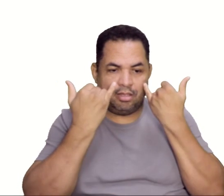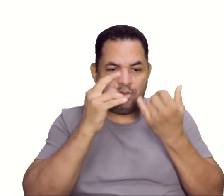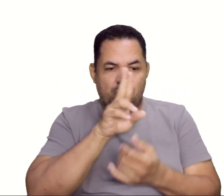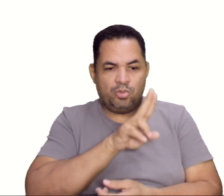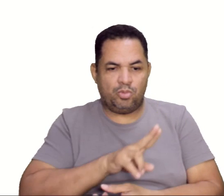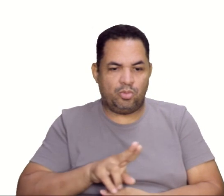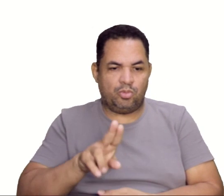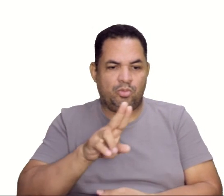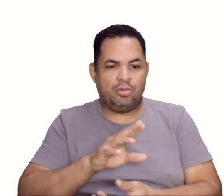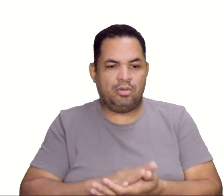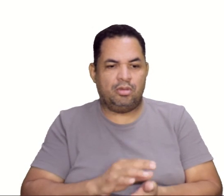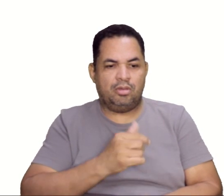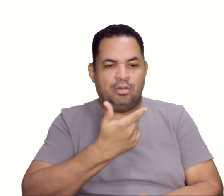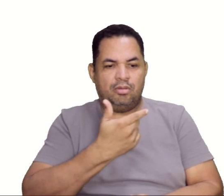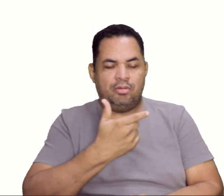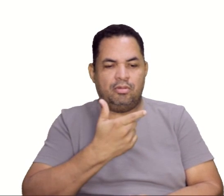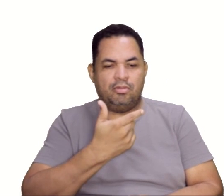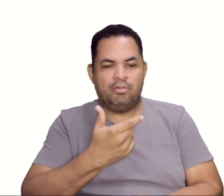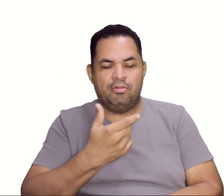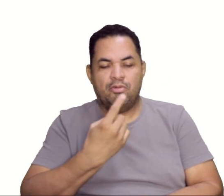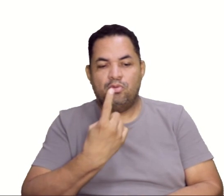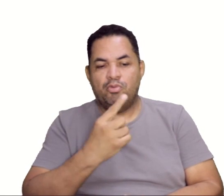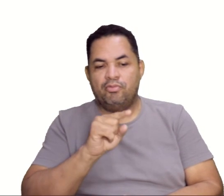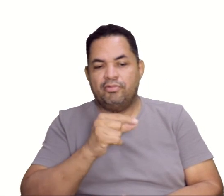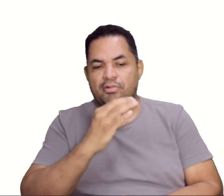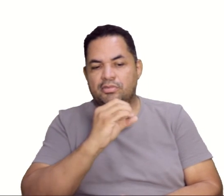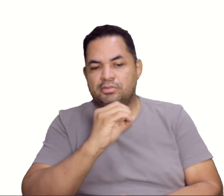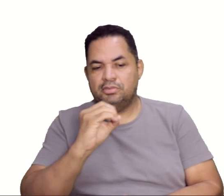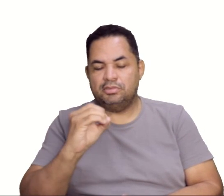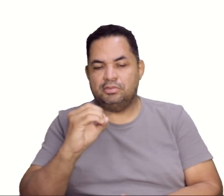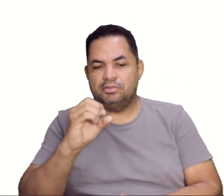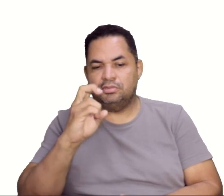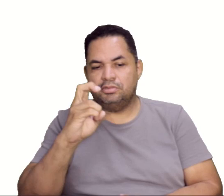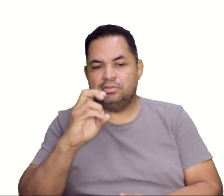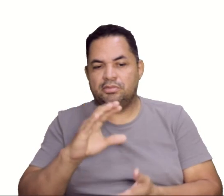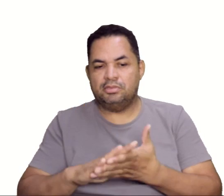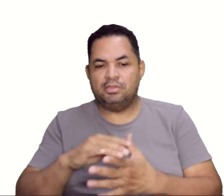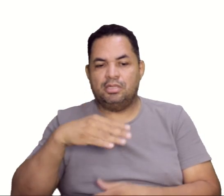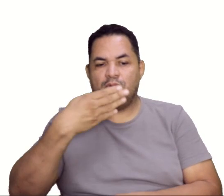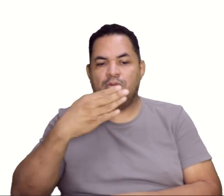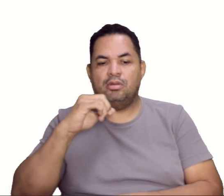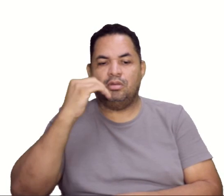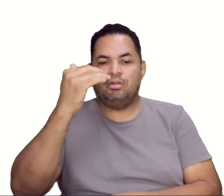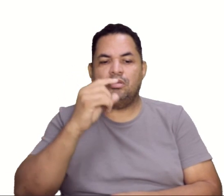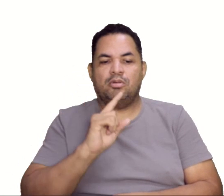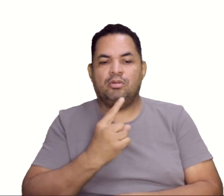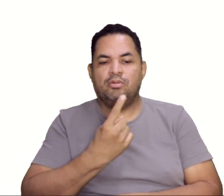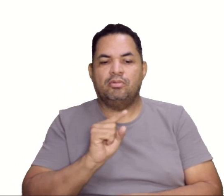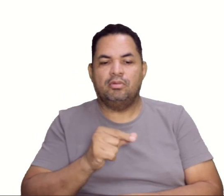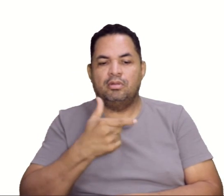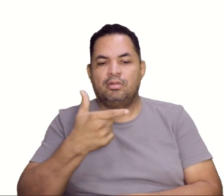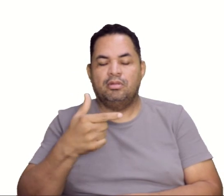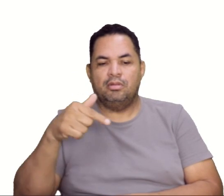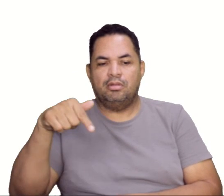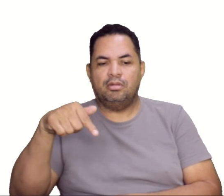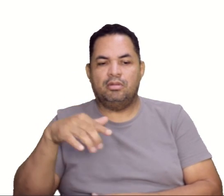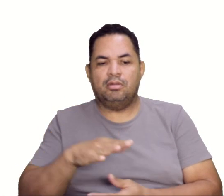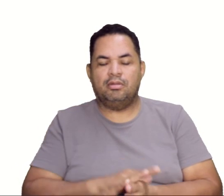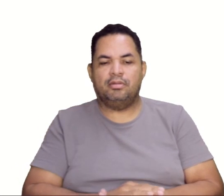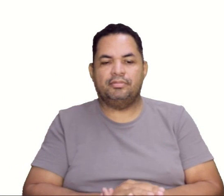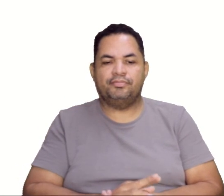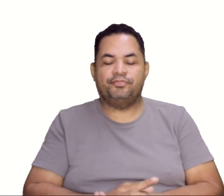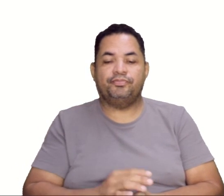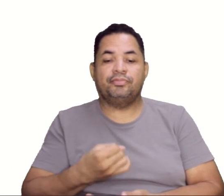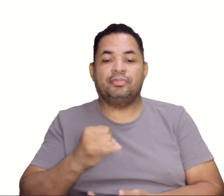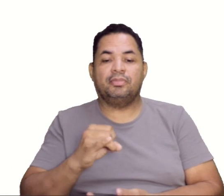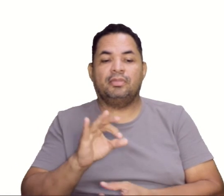use 1,005 elevado a 48 igual a 1,27 ou seja se é uma